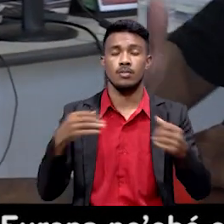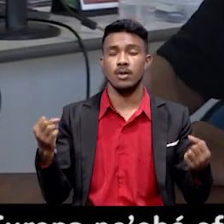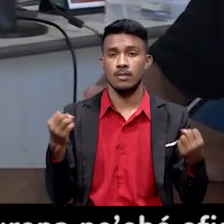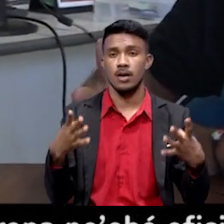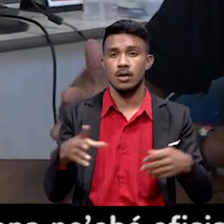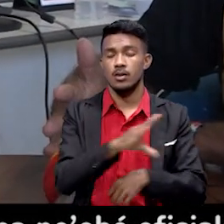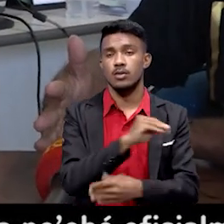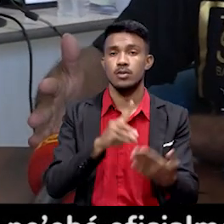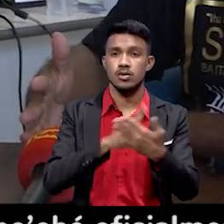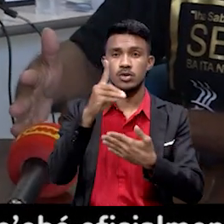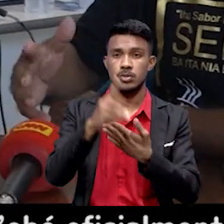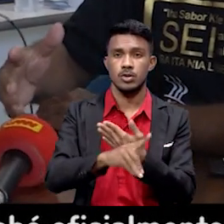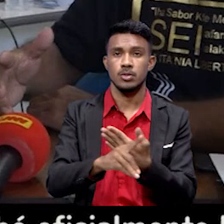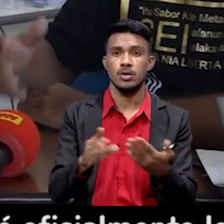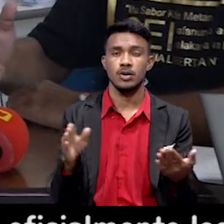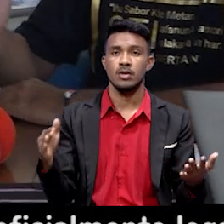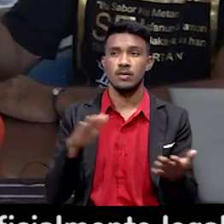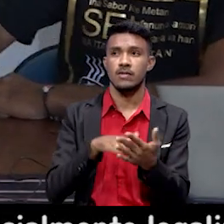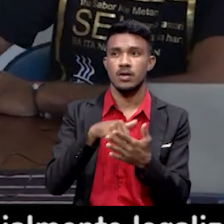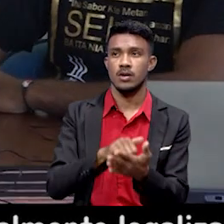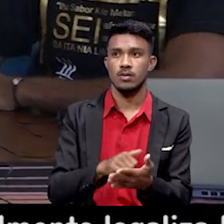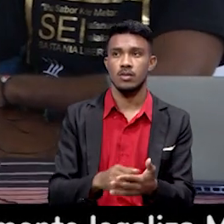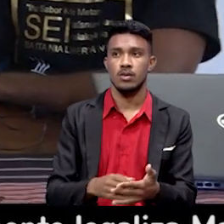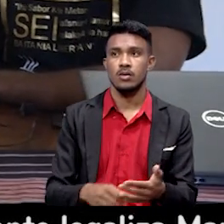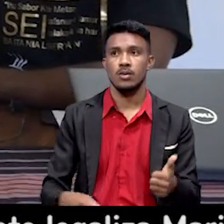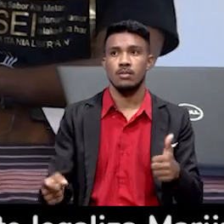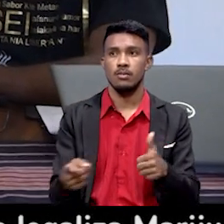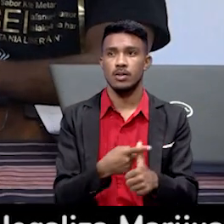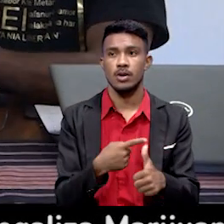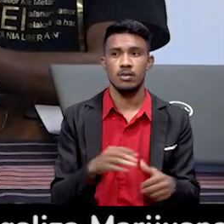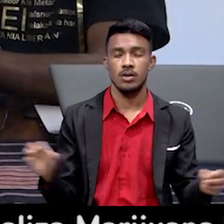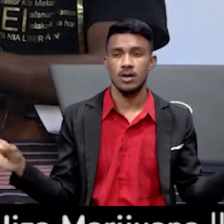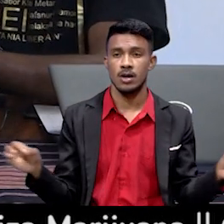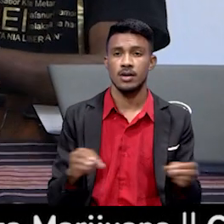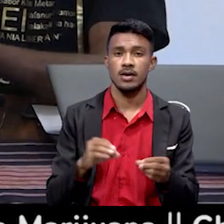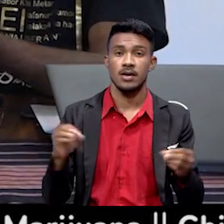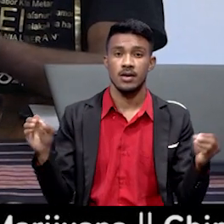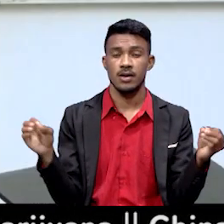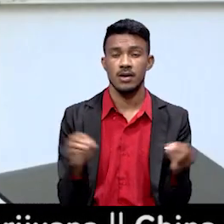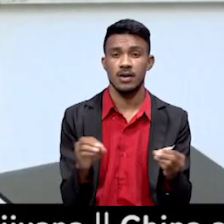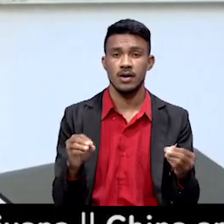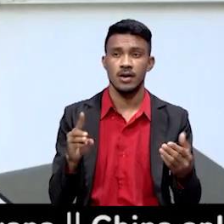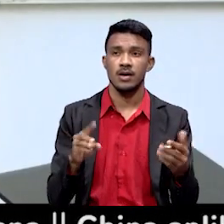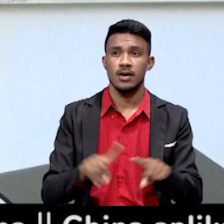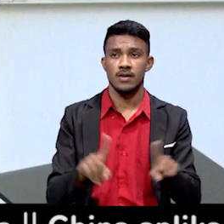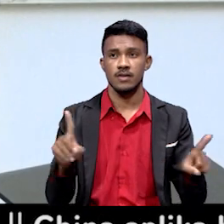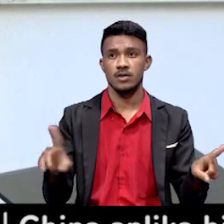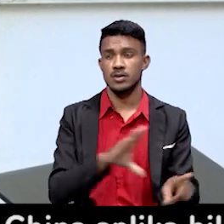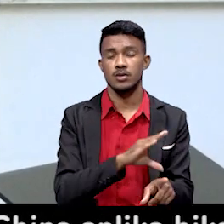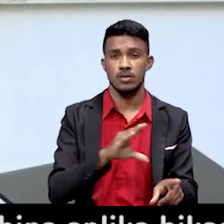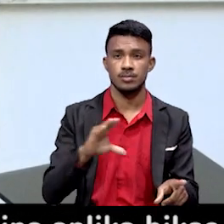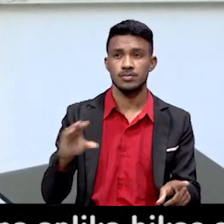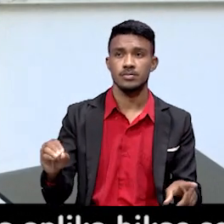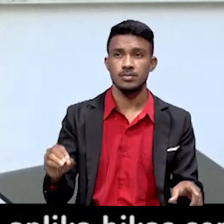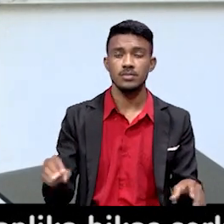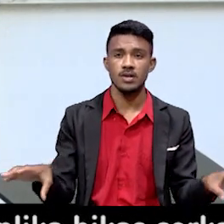desenvolvimento mos se faila. Primeiro, ni a propósito lai a diferencia, no atu pensão vitalícia, omos ba remuneratoria